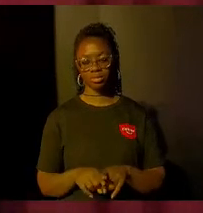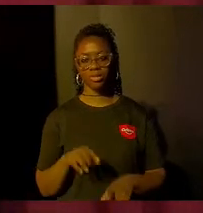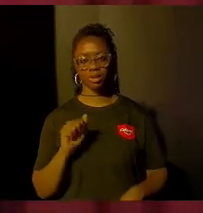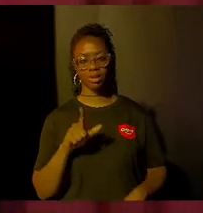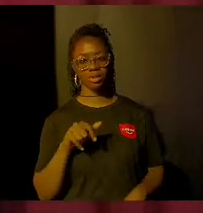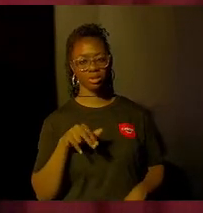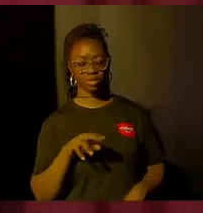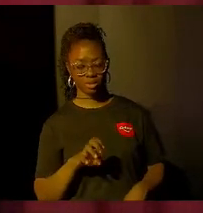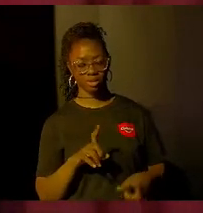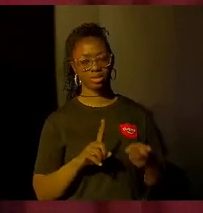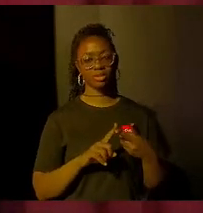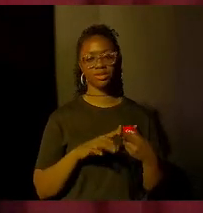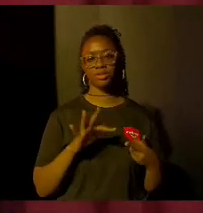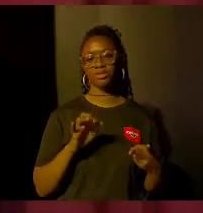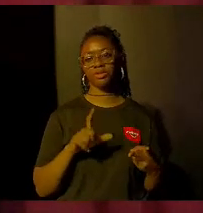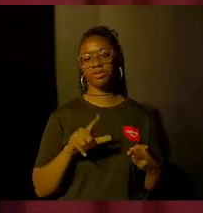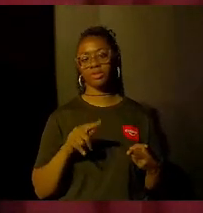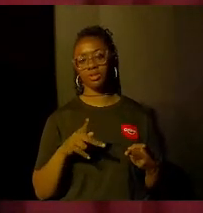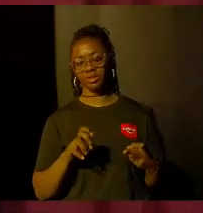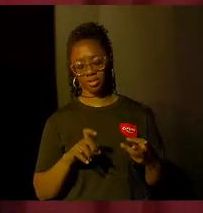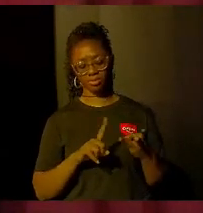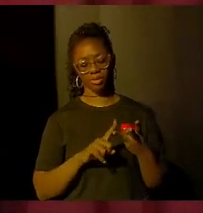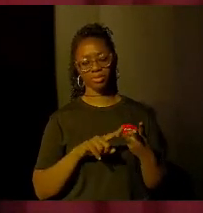charbel previsão